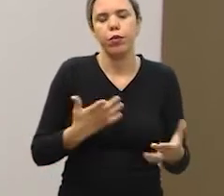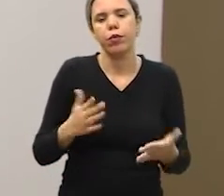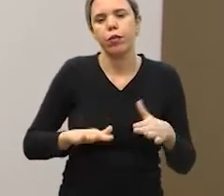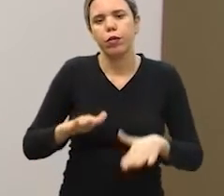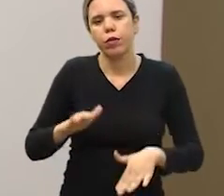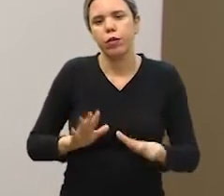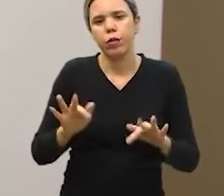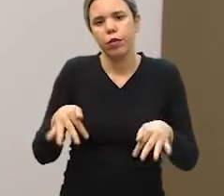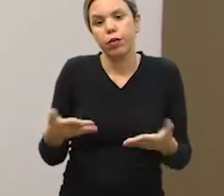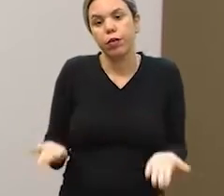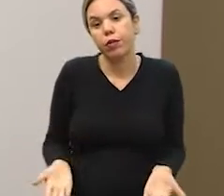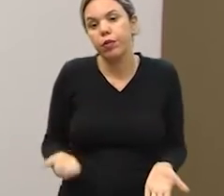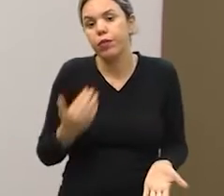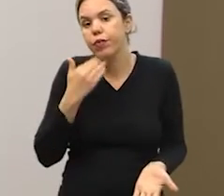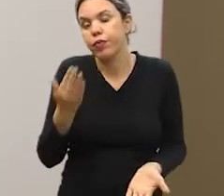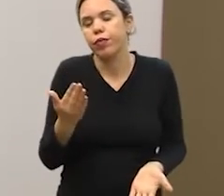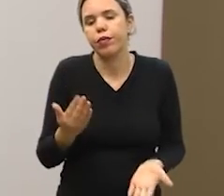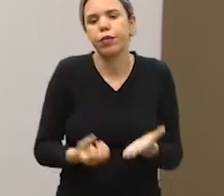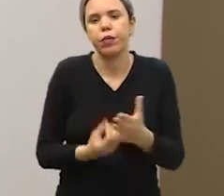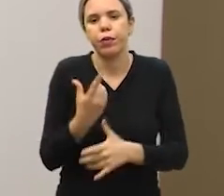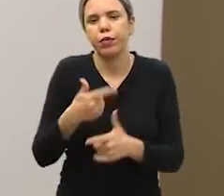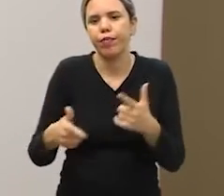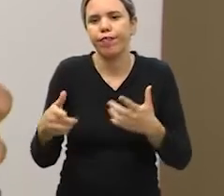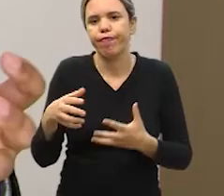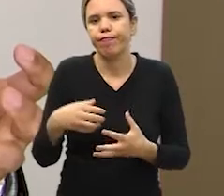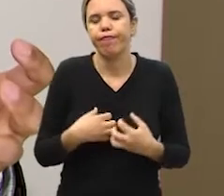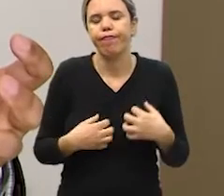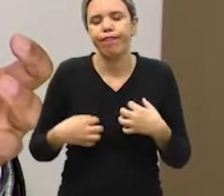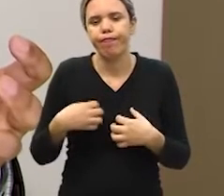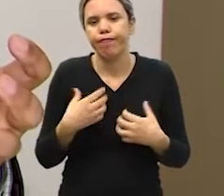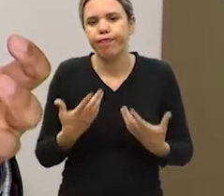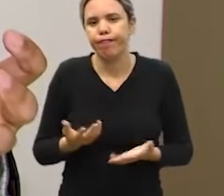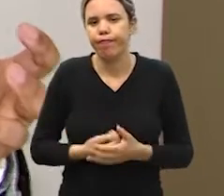pessoa. E, no final das contas, isso vai gerar uma